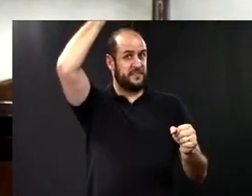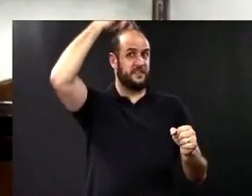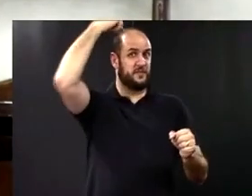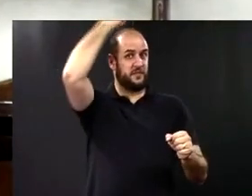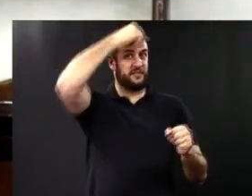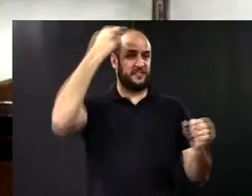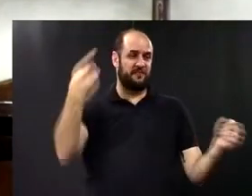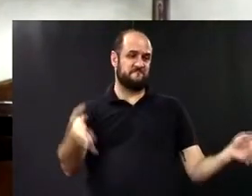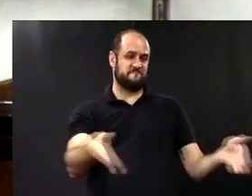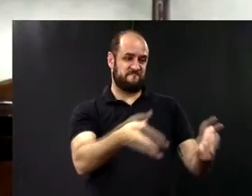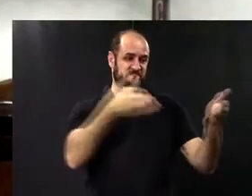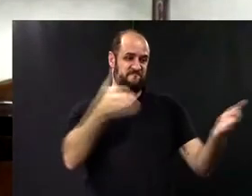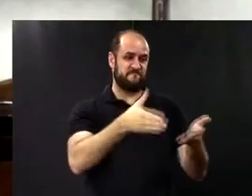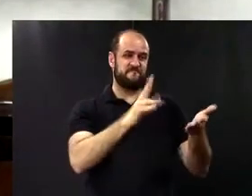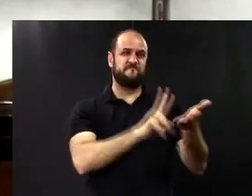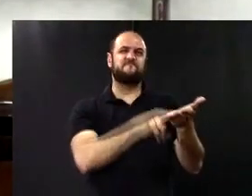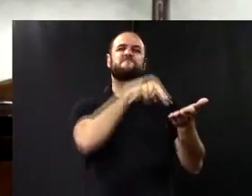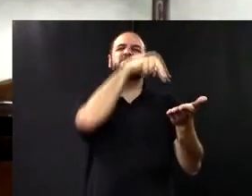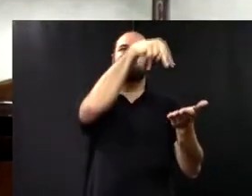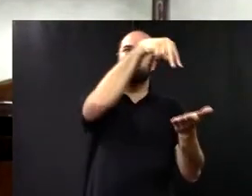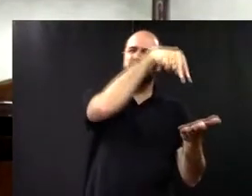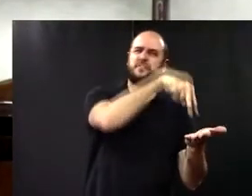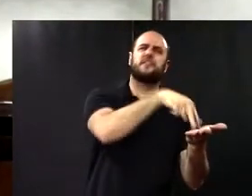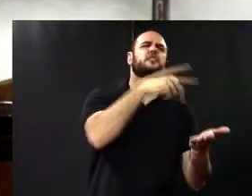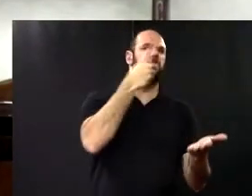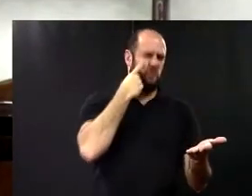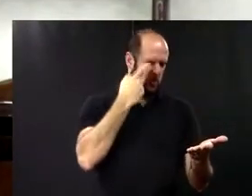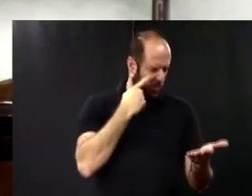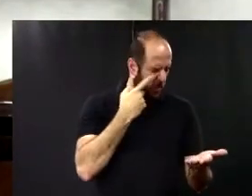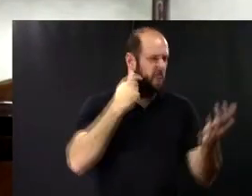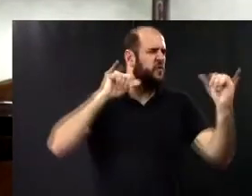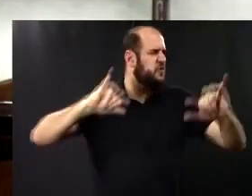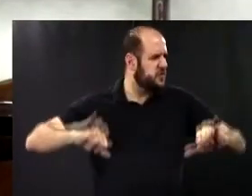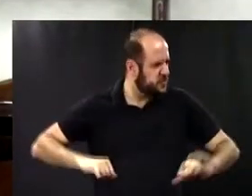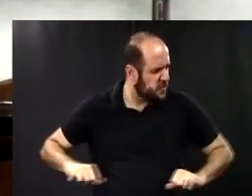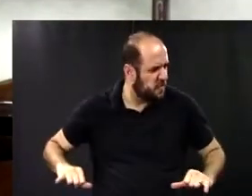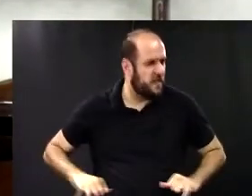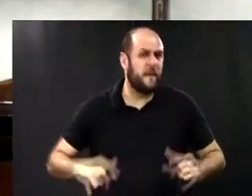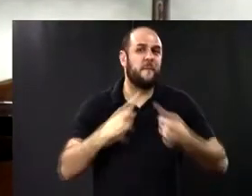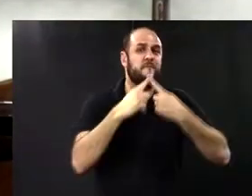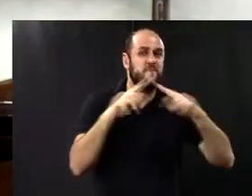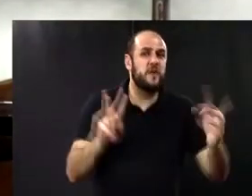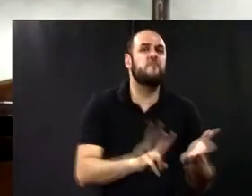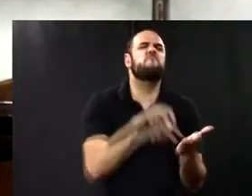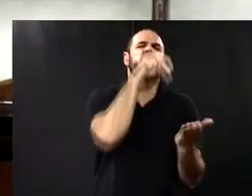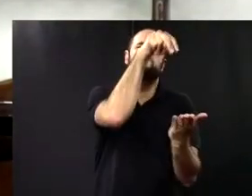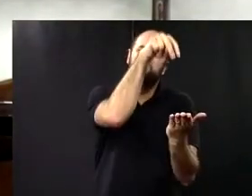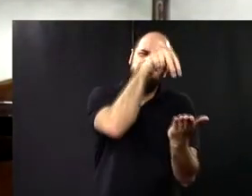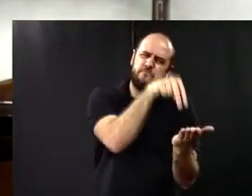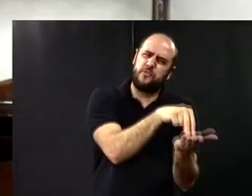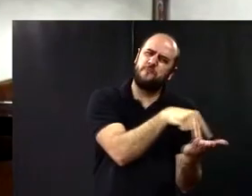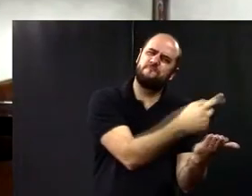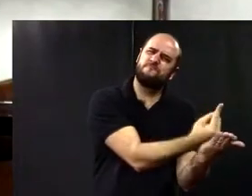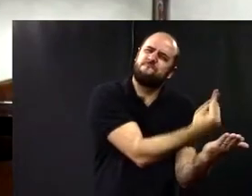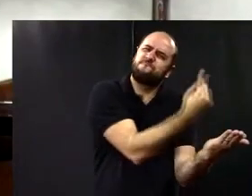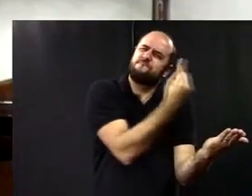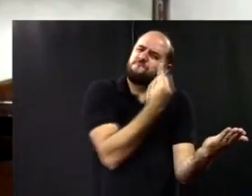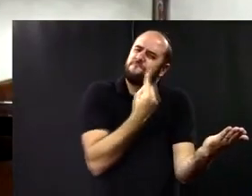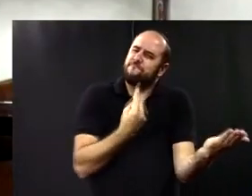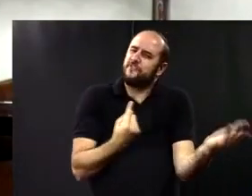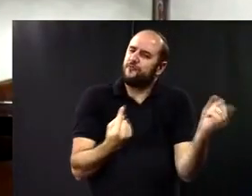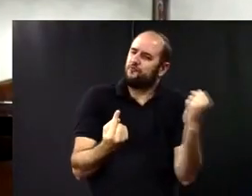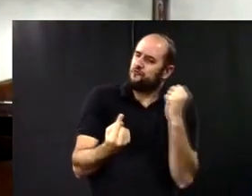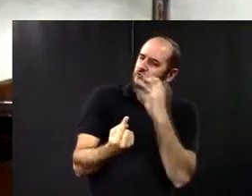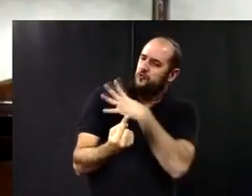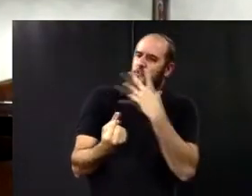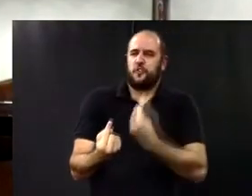a passar por essa disciplina chorando, sofrendo, mas sendo lapidados para